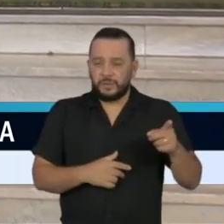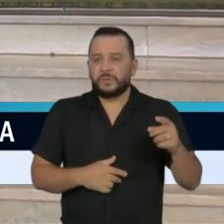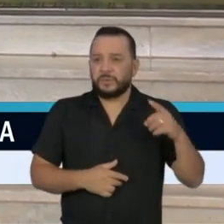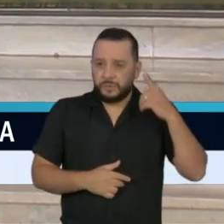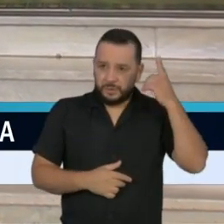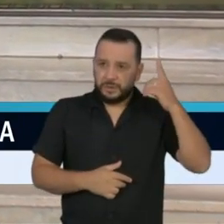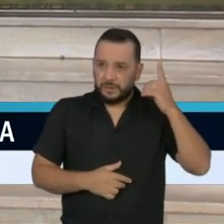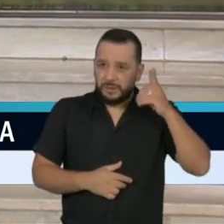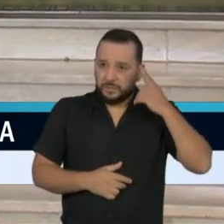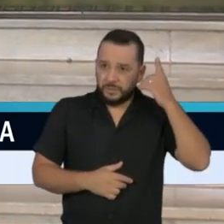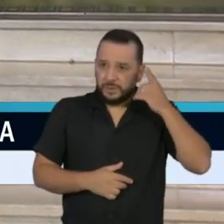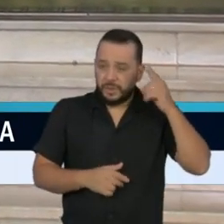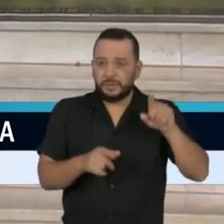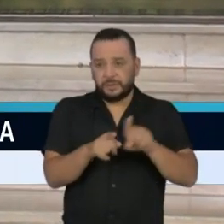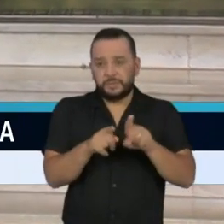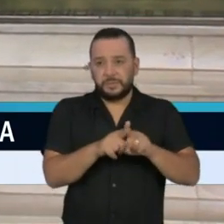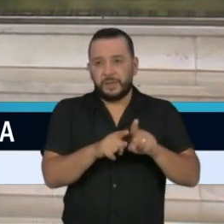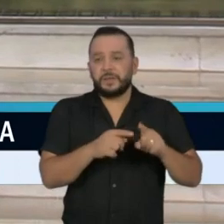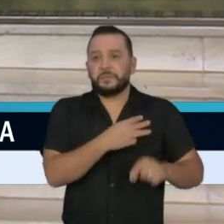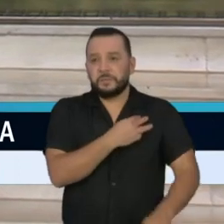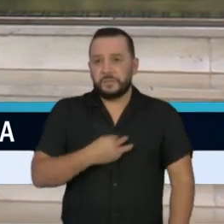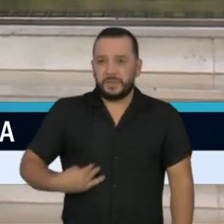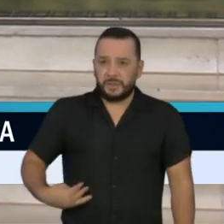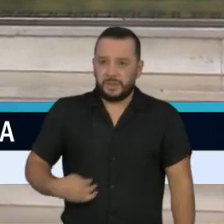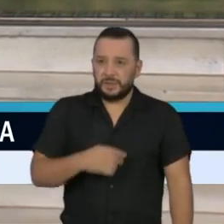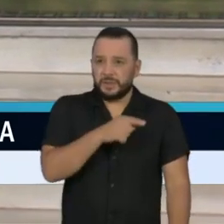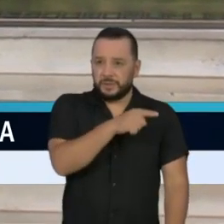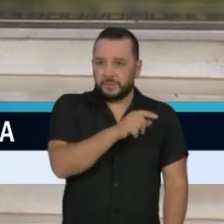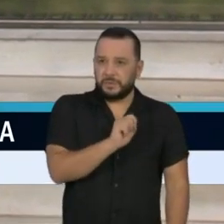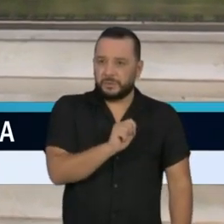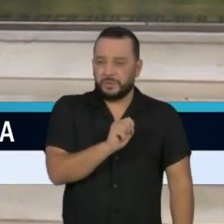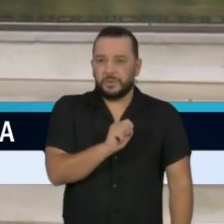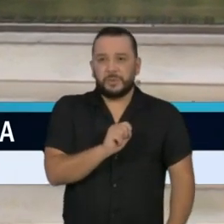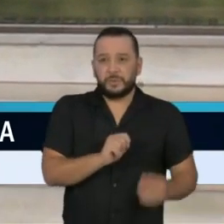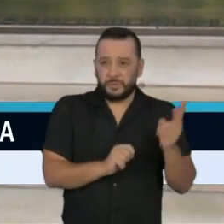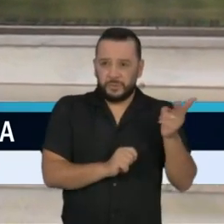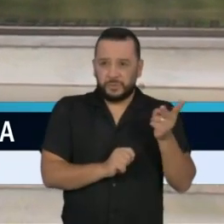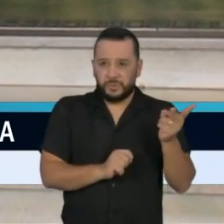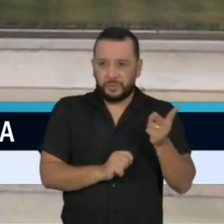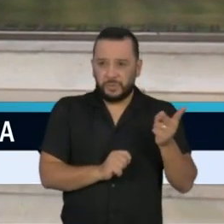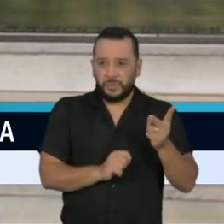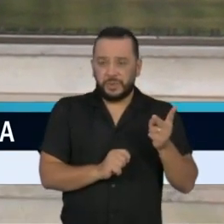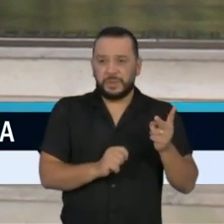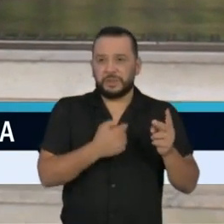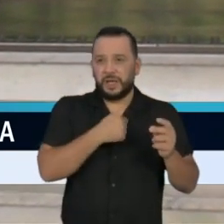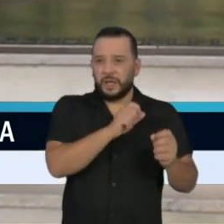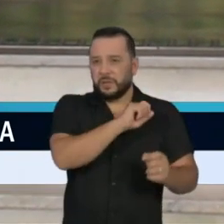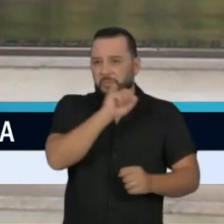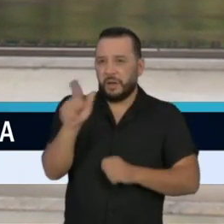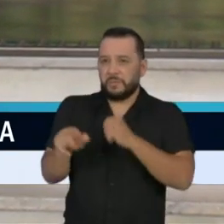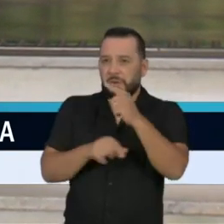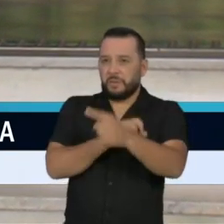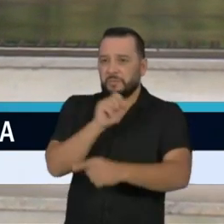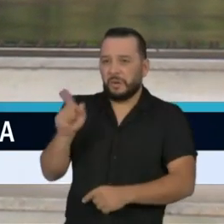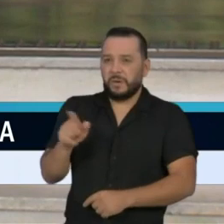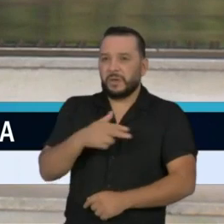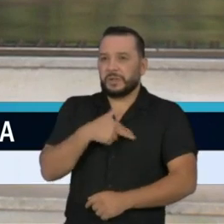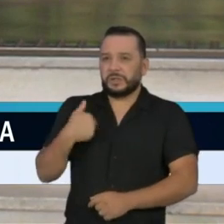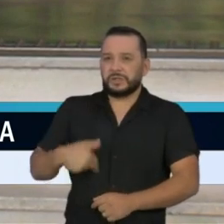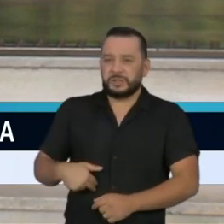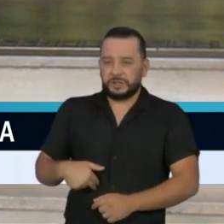membro do governo, de estabelecerem posições atritivas com a China, com o